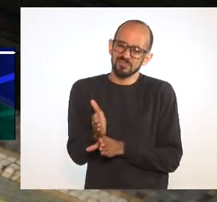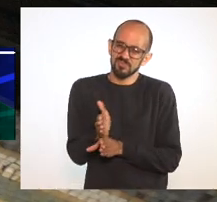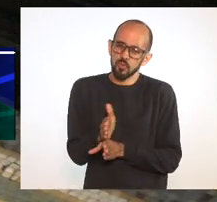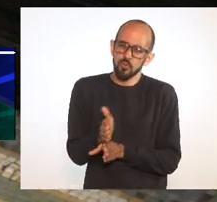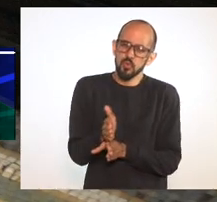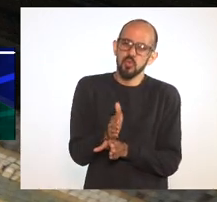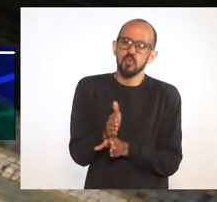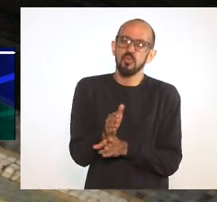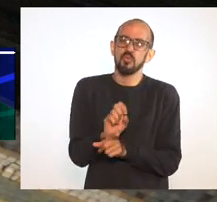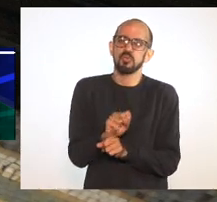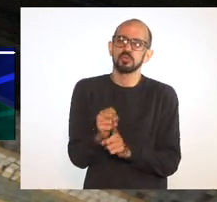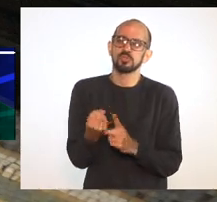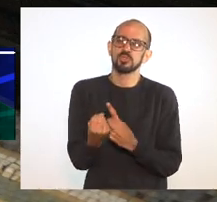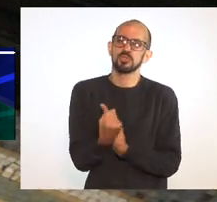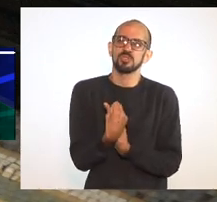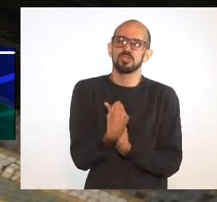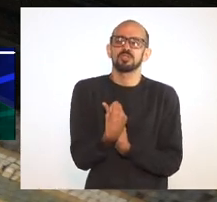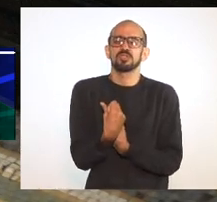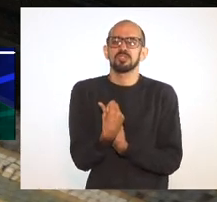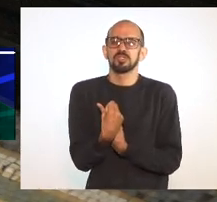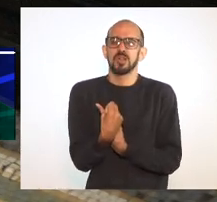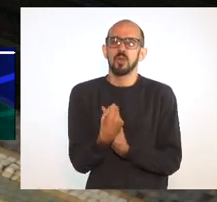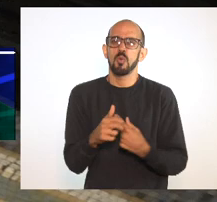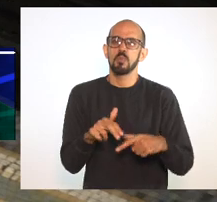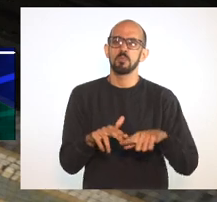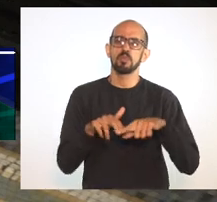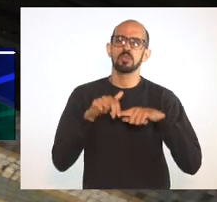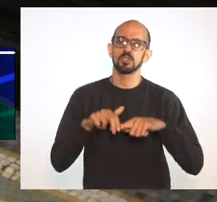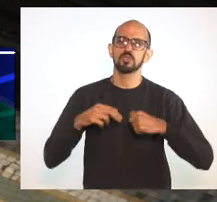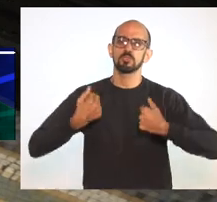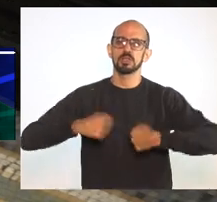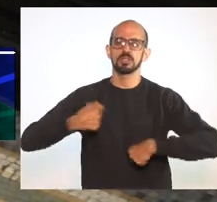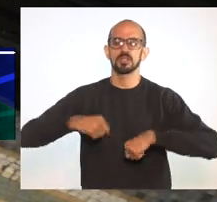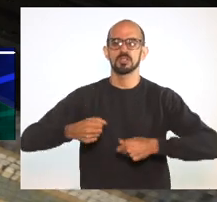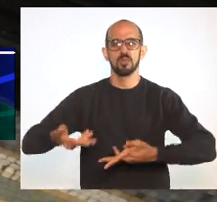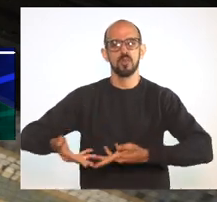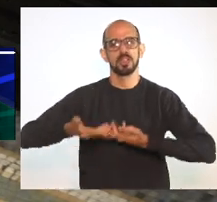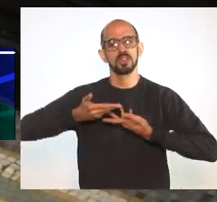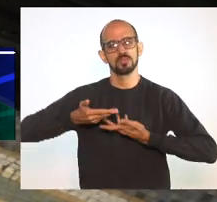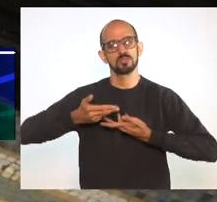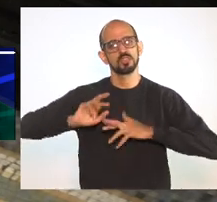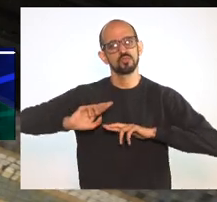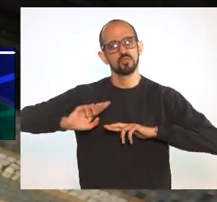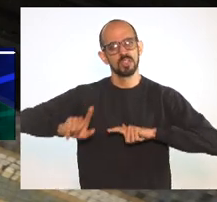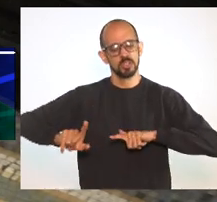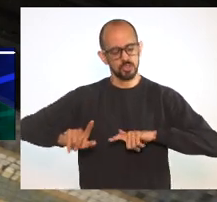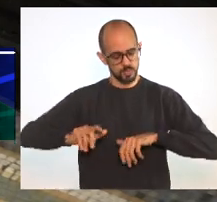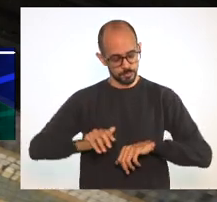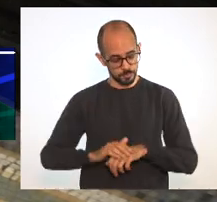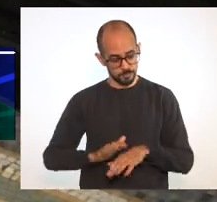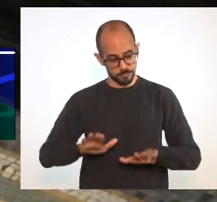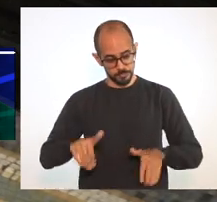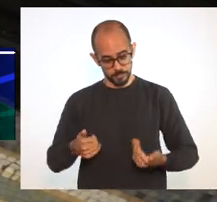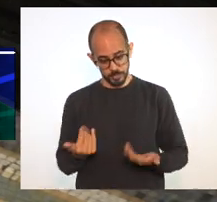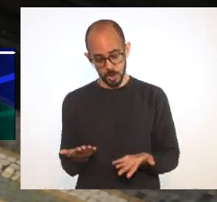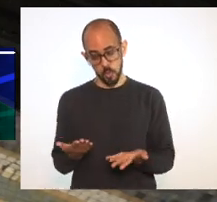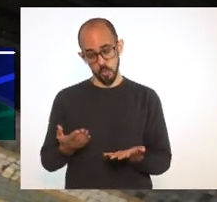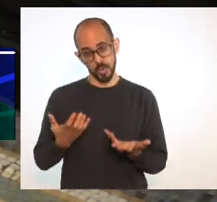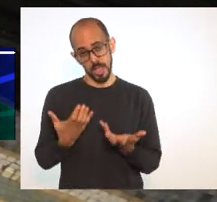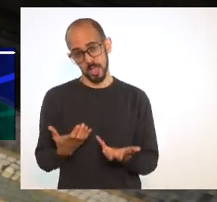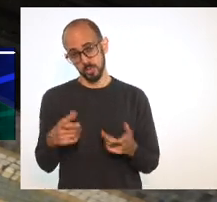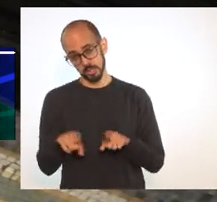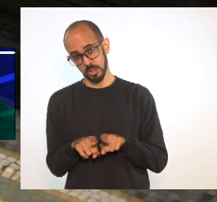social, portanto, devem ter um atendimento diferenciado. Nesse sentido, eu queria